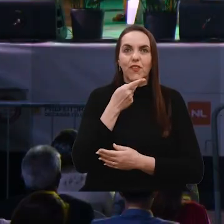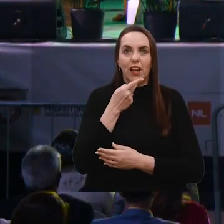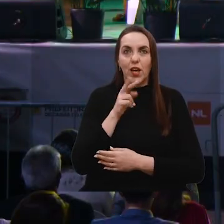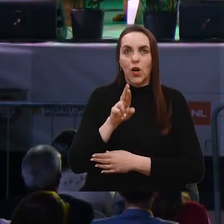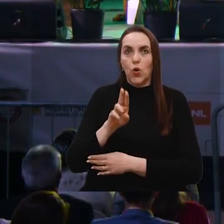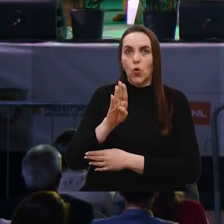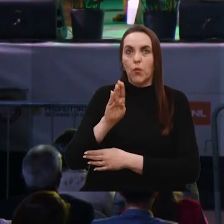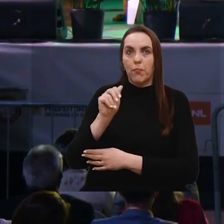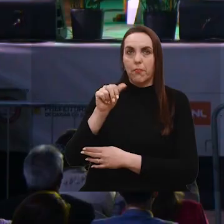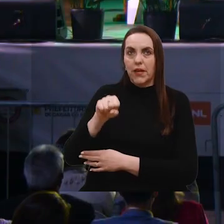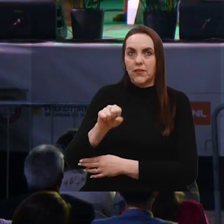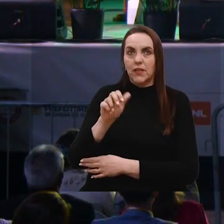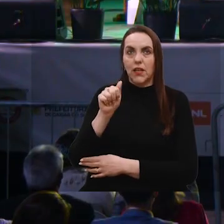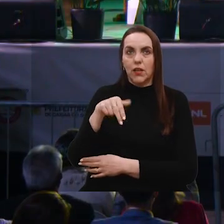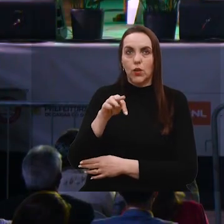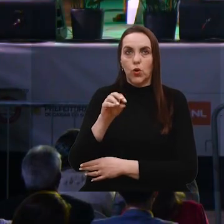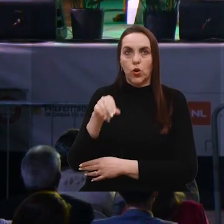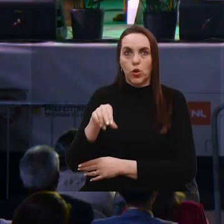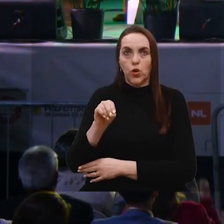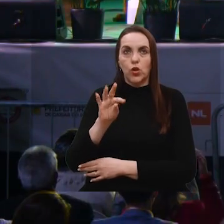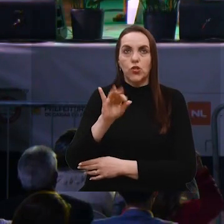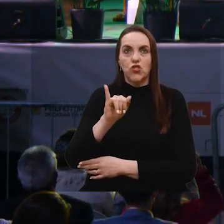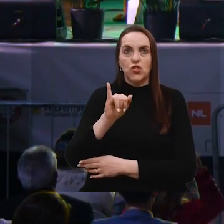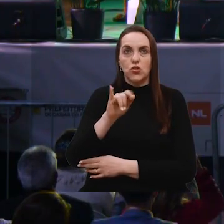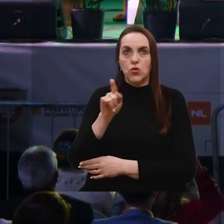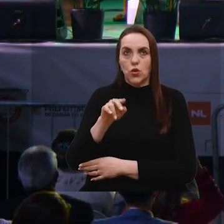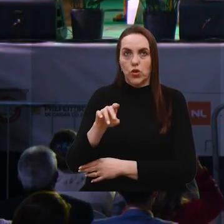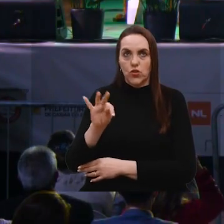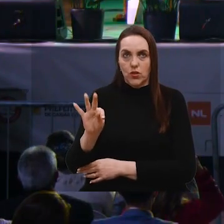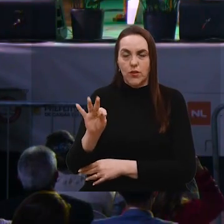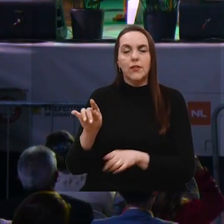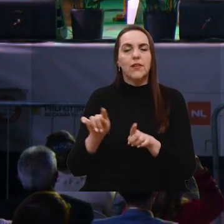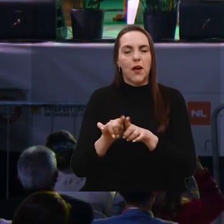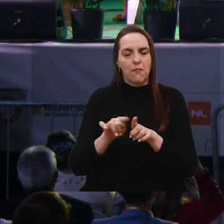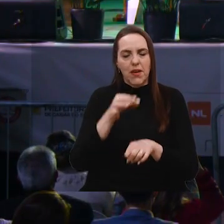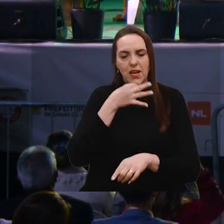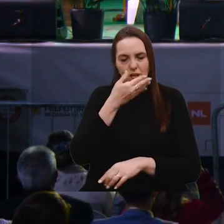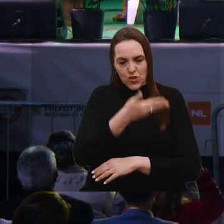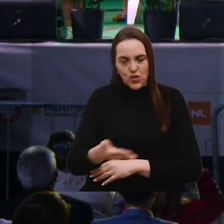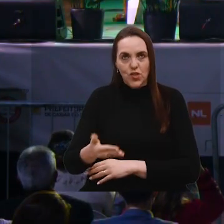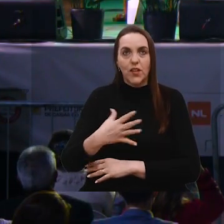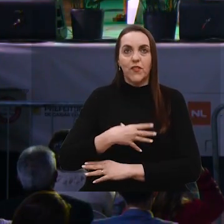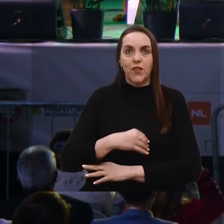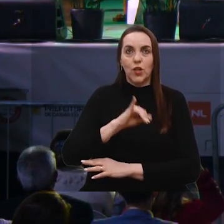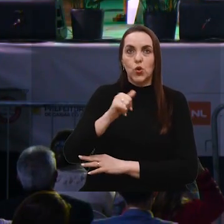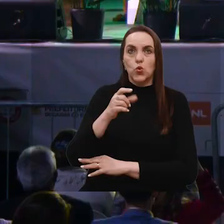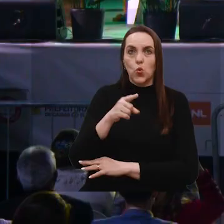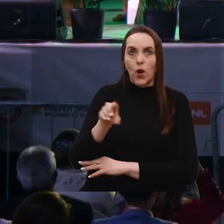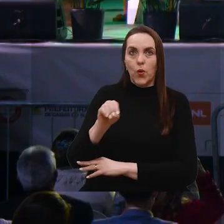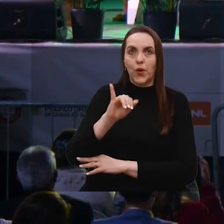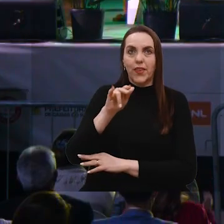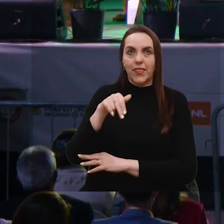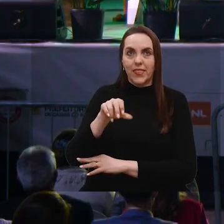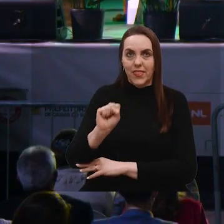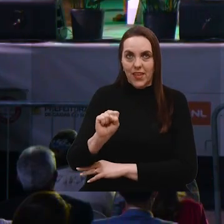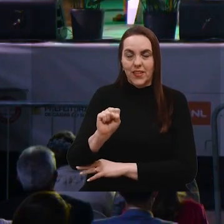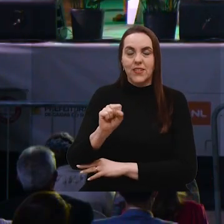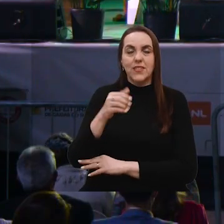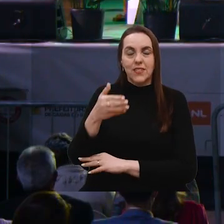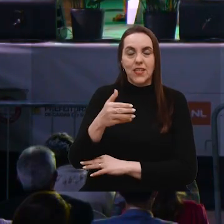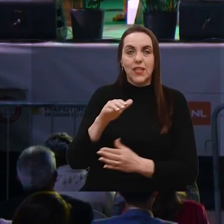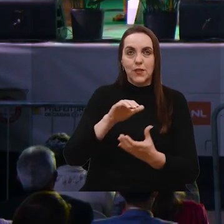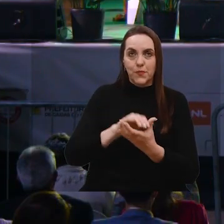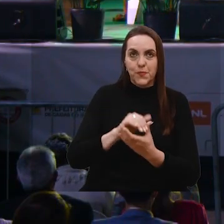Na sequência, eu quero falar de Rubens Antônio Tizotti, também caxiense, filho de João e Inês